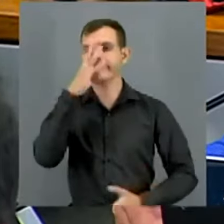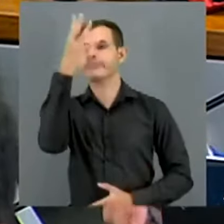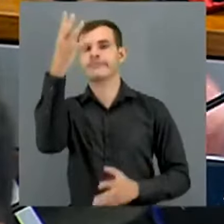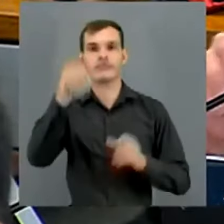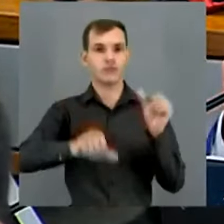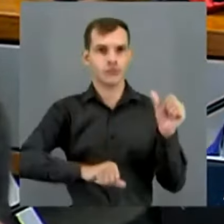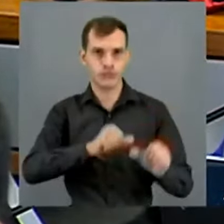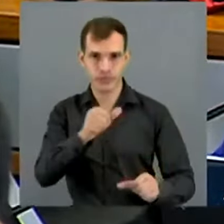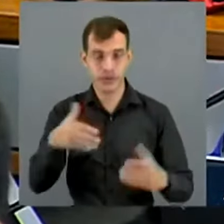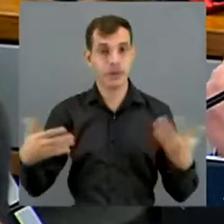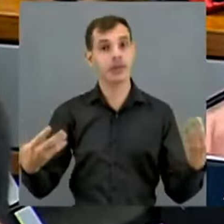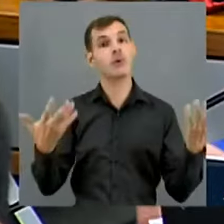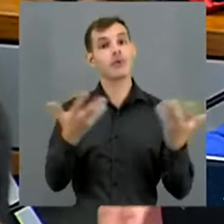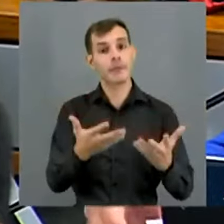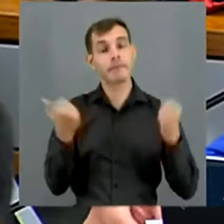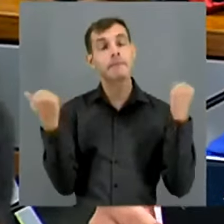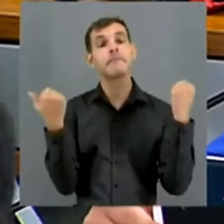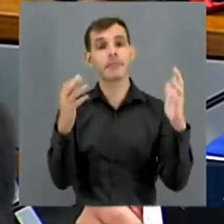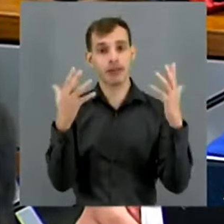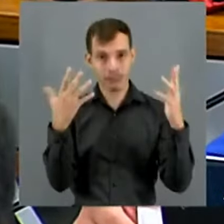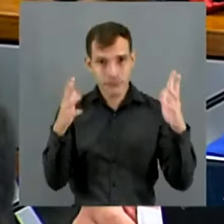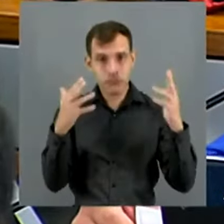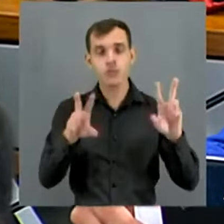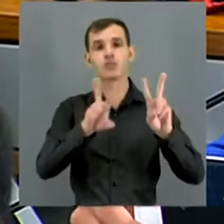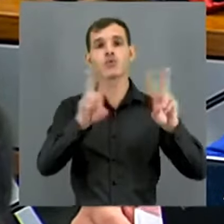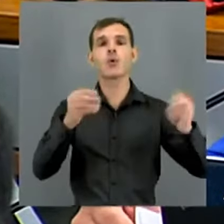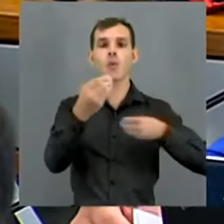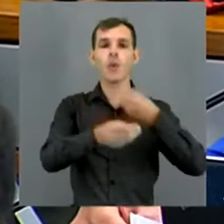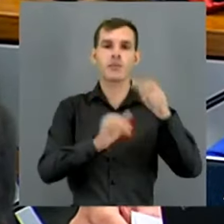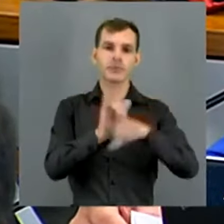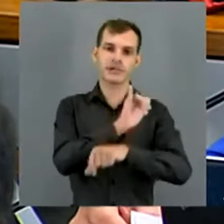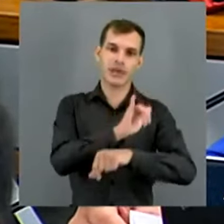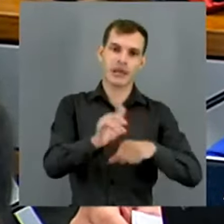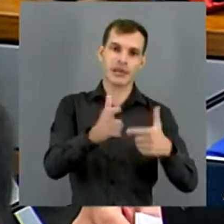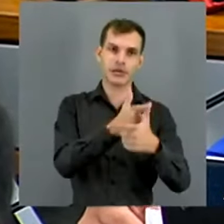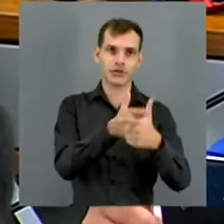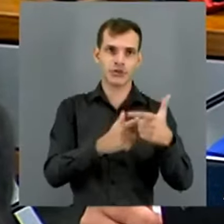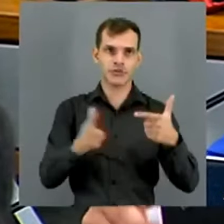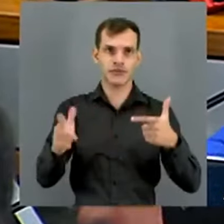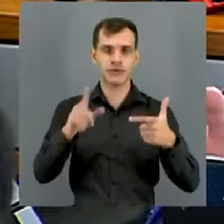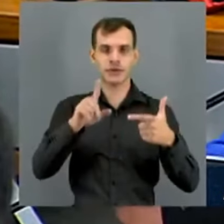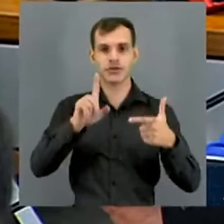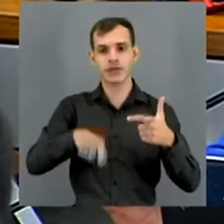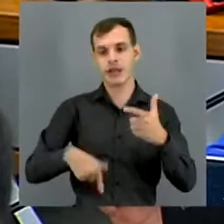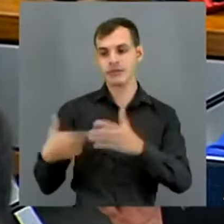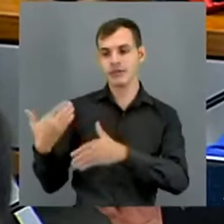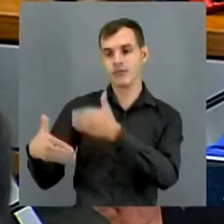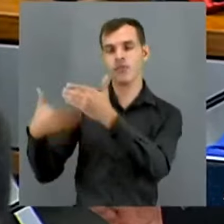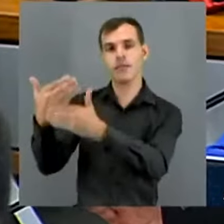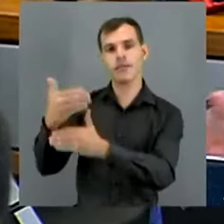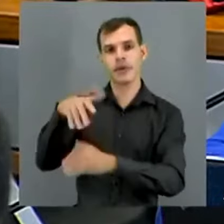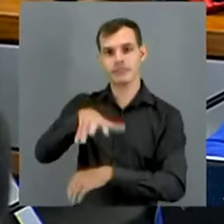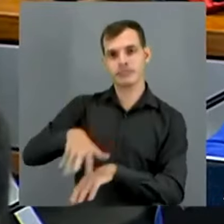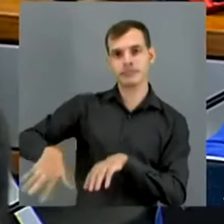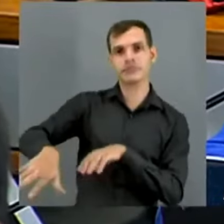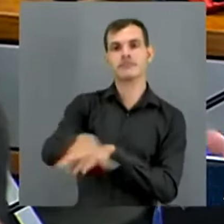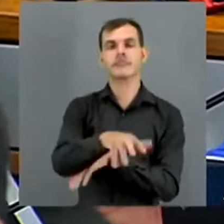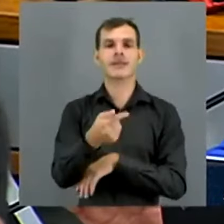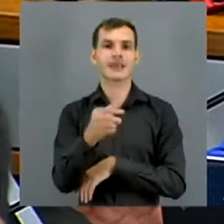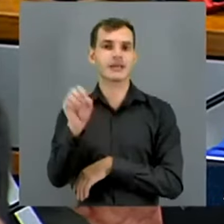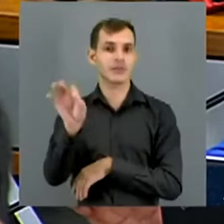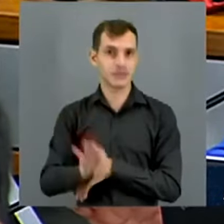parabenizá-lo também pelo modelo adotado na partilha do Fundo Nacional de Desenvolvimento Regional. 70%